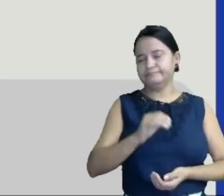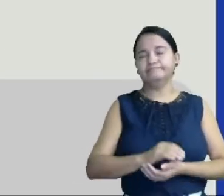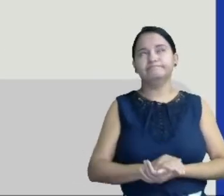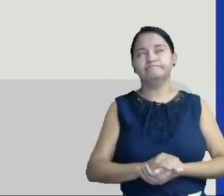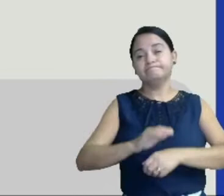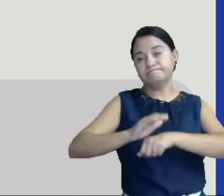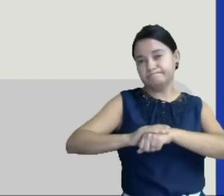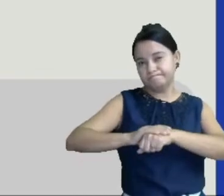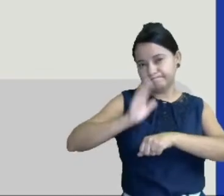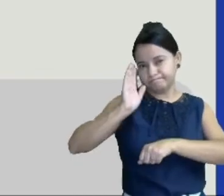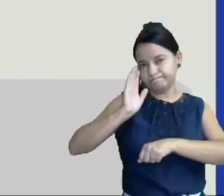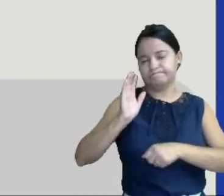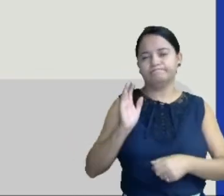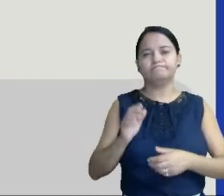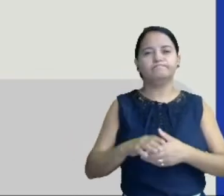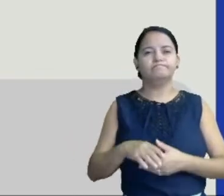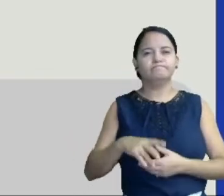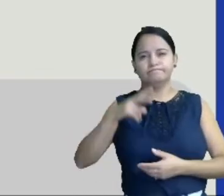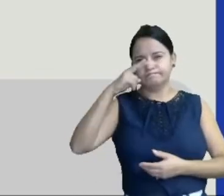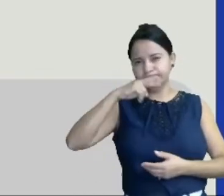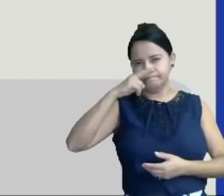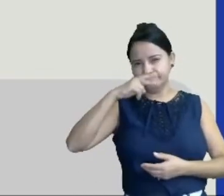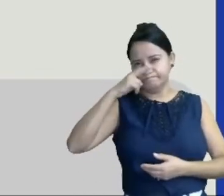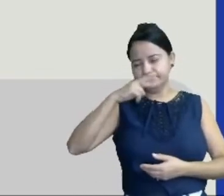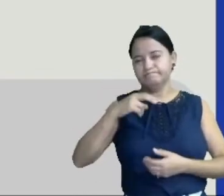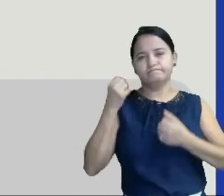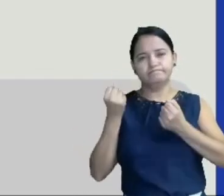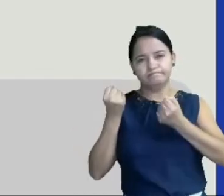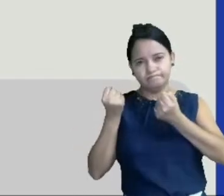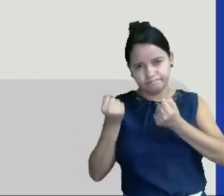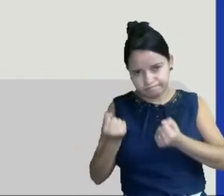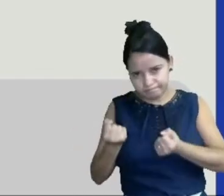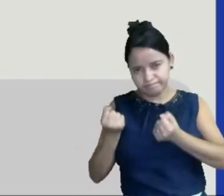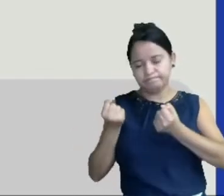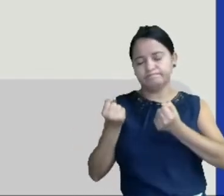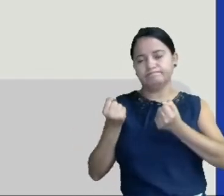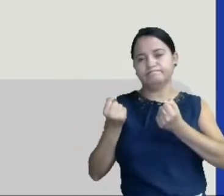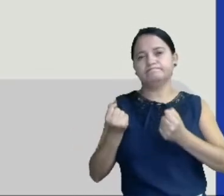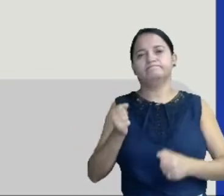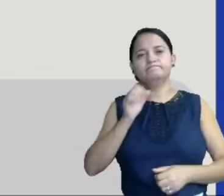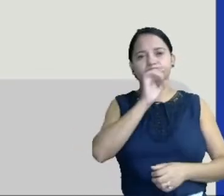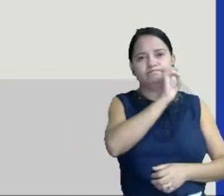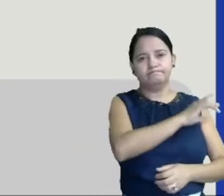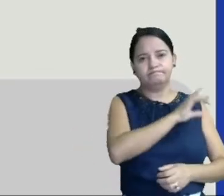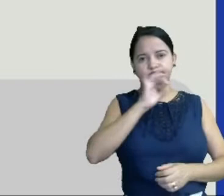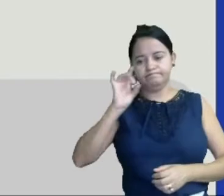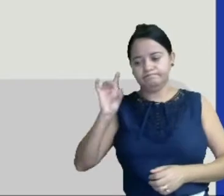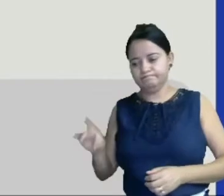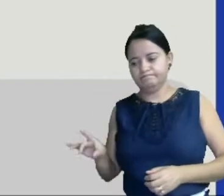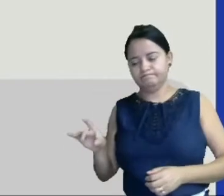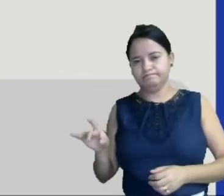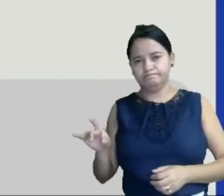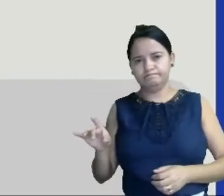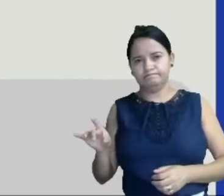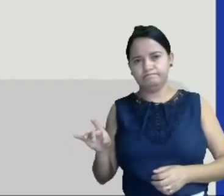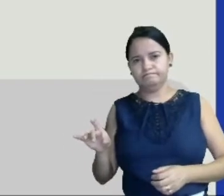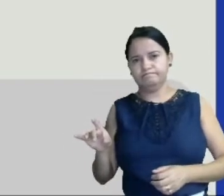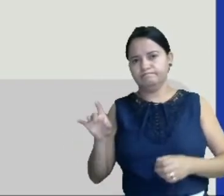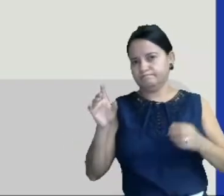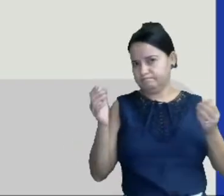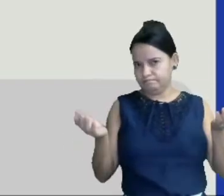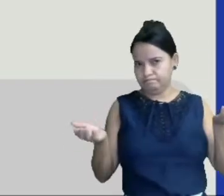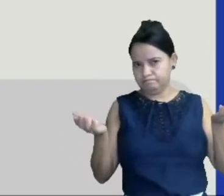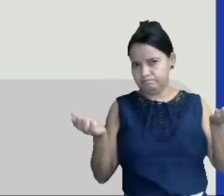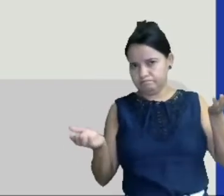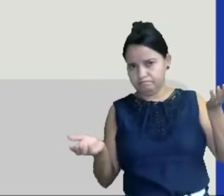o objeto né de mesmo peso tá em cada um dos Pratos o equilíbrio cima